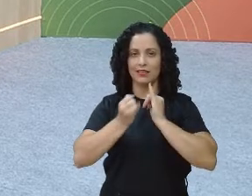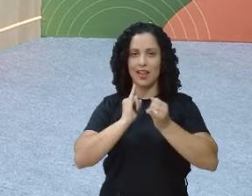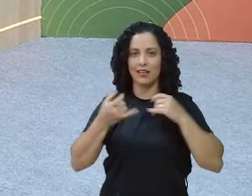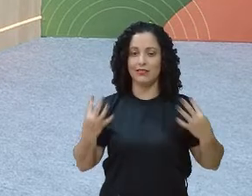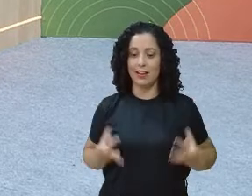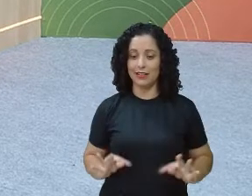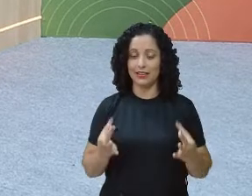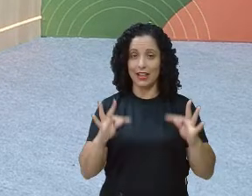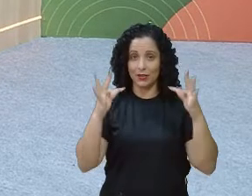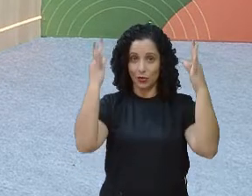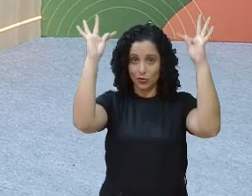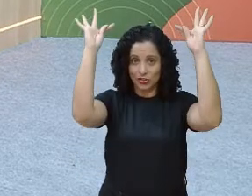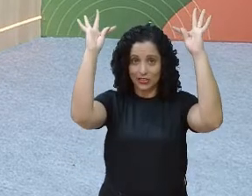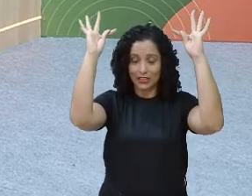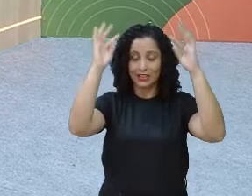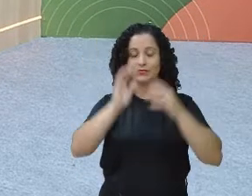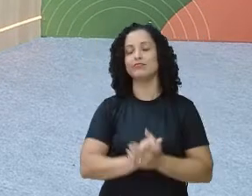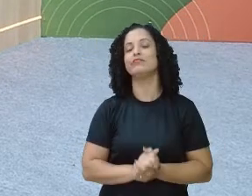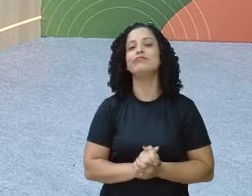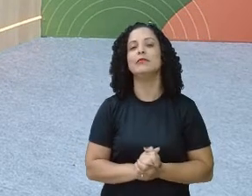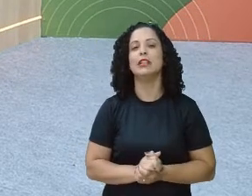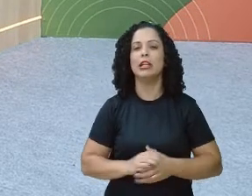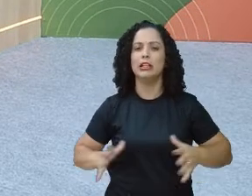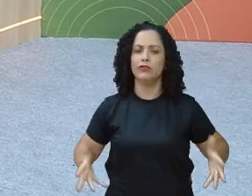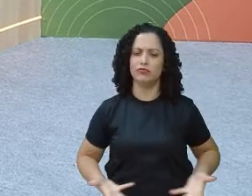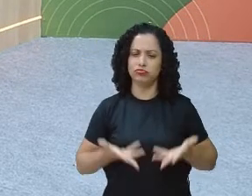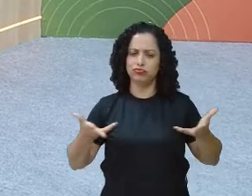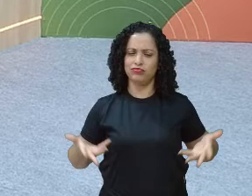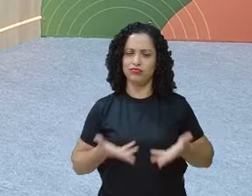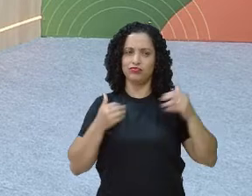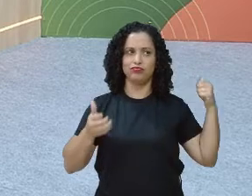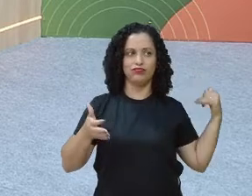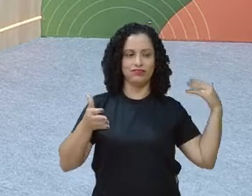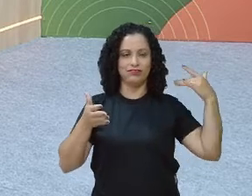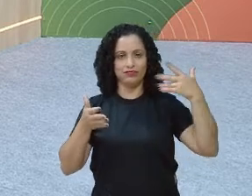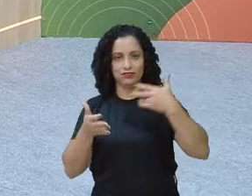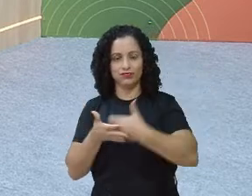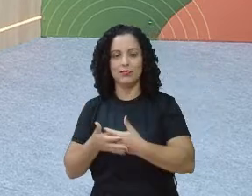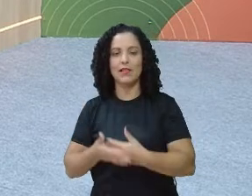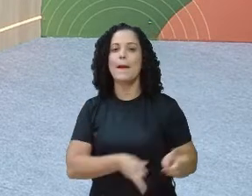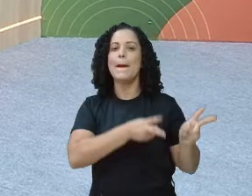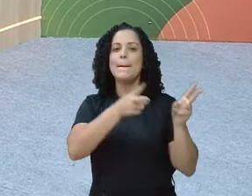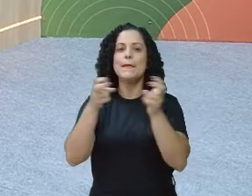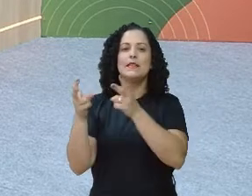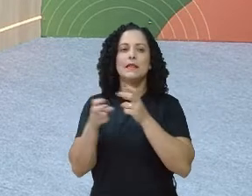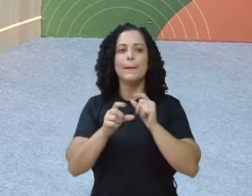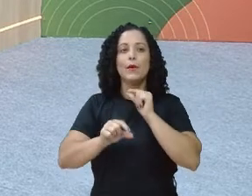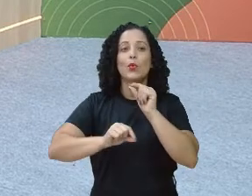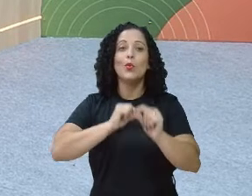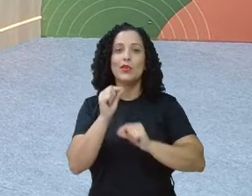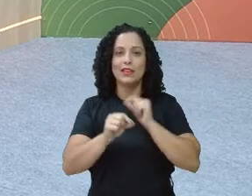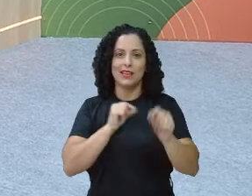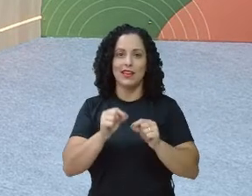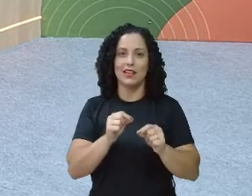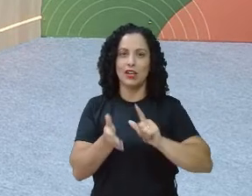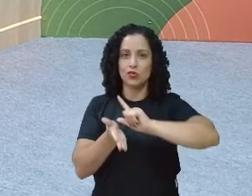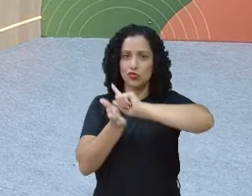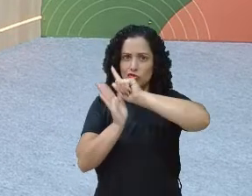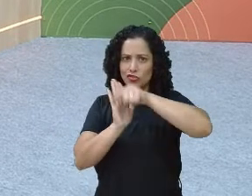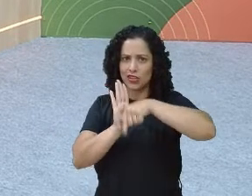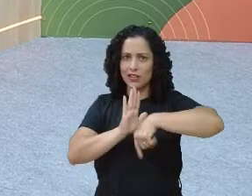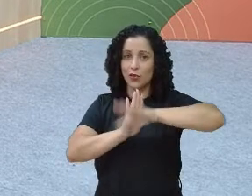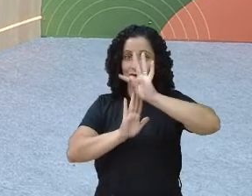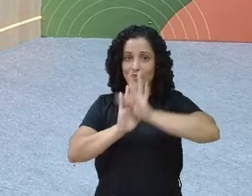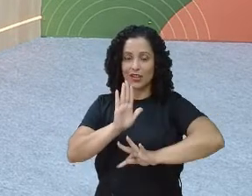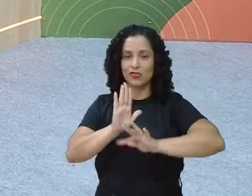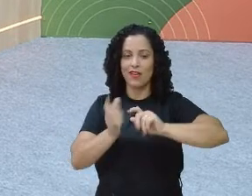gente sofreu ao longo dos anos, a gente percebeu que os gêneros textuais, né, vêm se